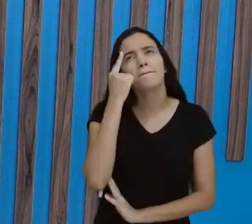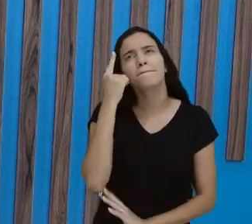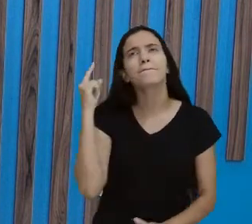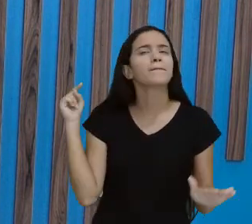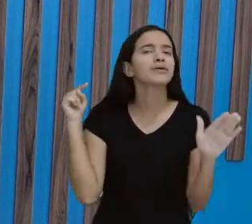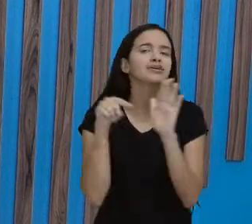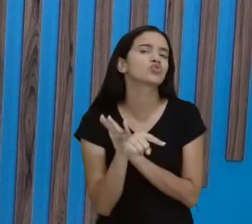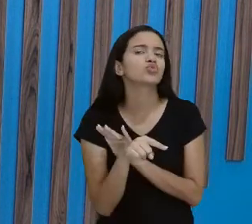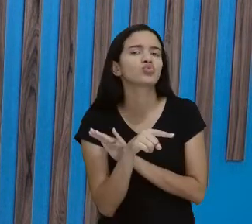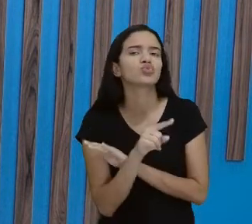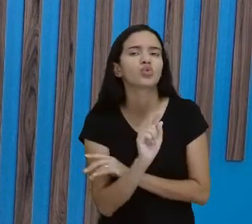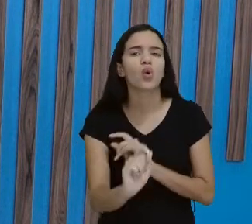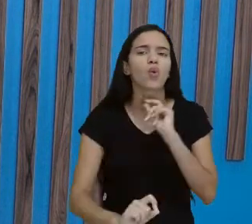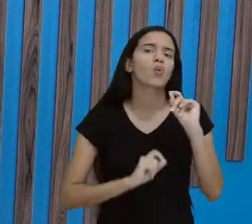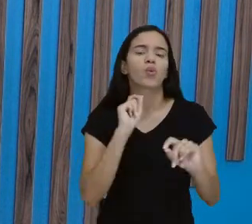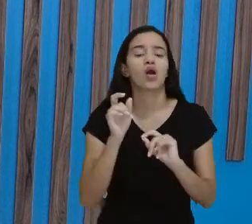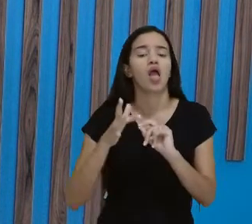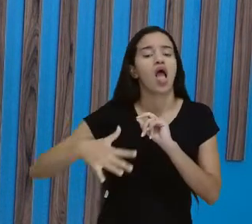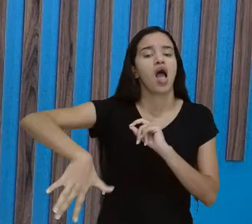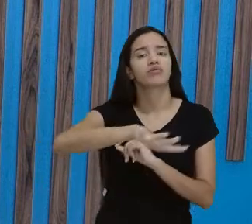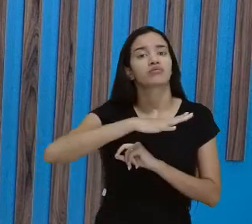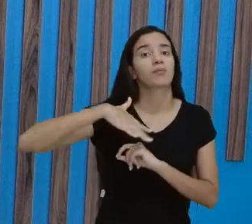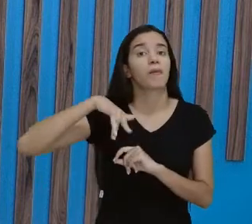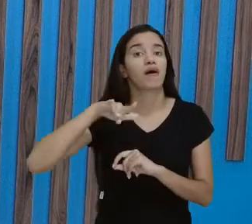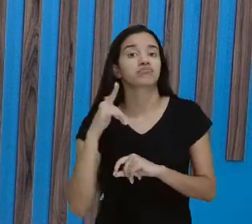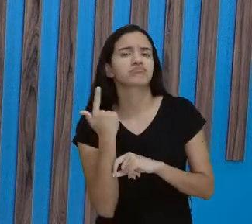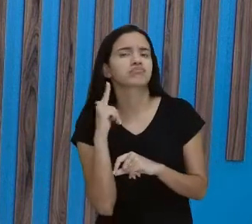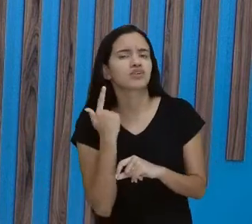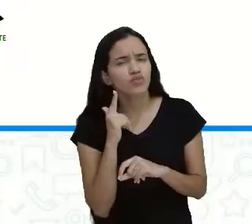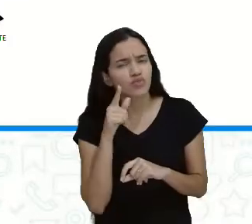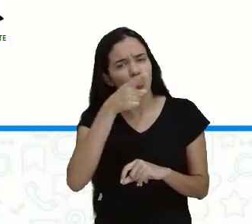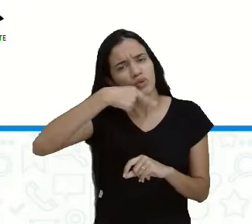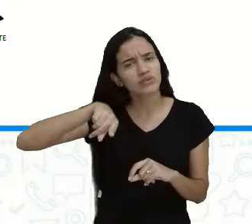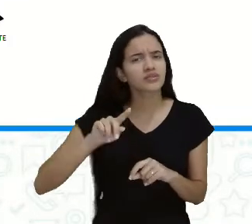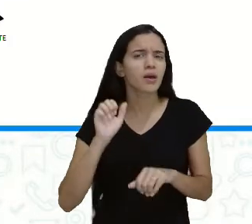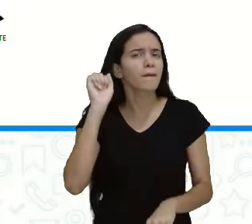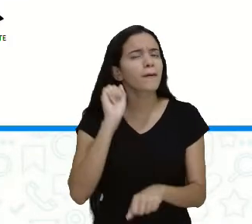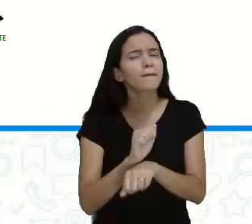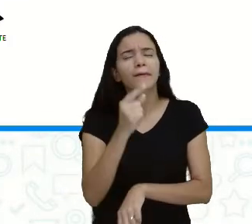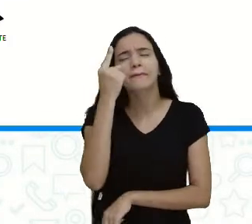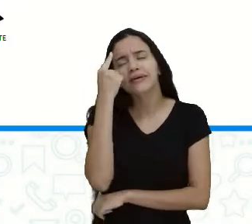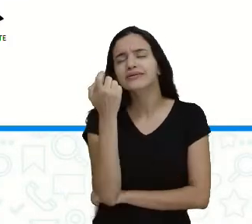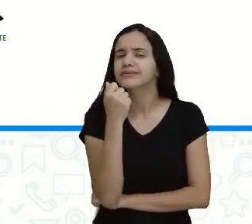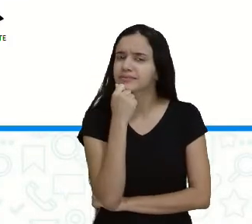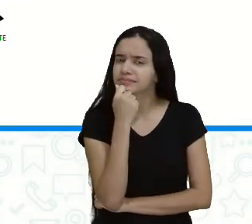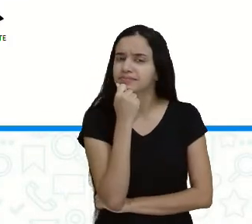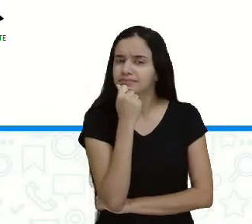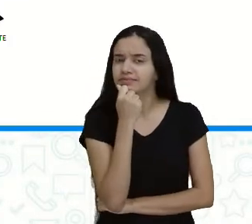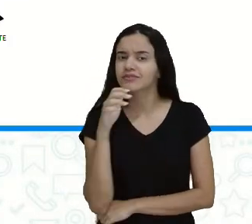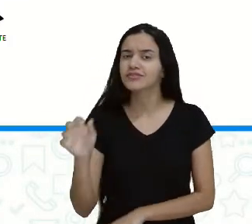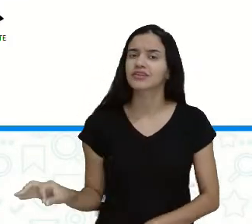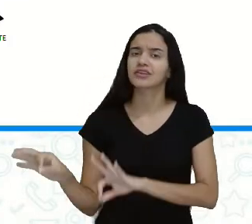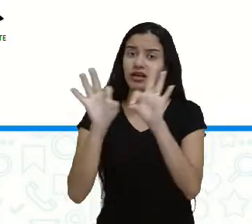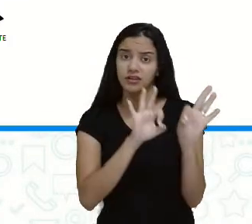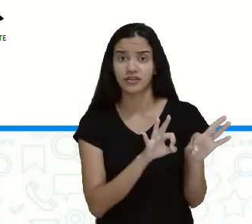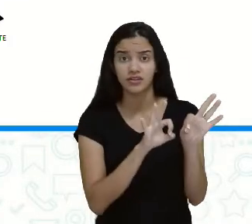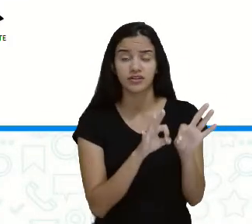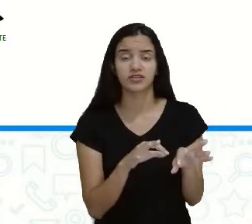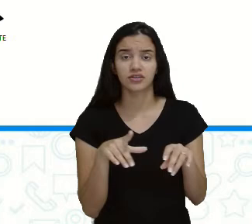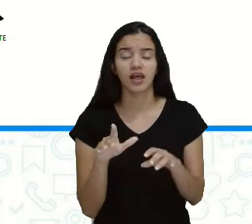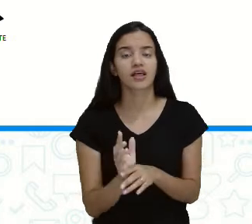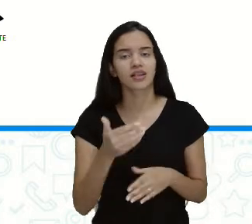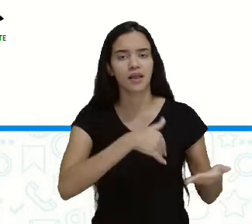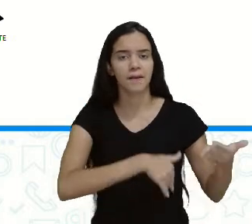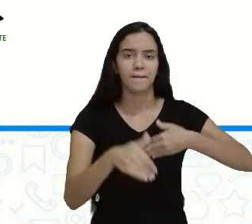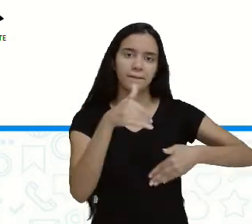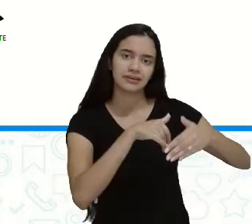o que é espaço geográfico? Vocês já pararam para pensar nisso aí? O pessoal que está assistindo desde cedinho, que está aqui participando